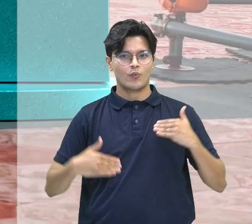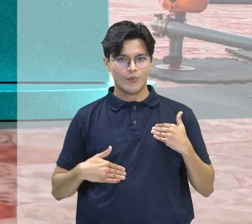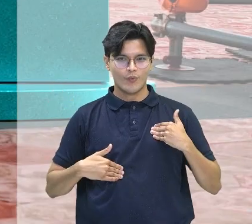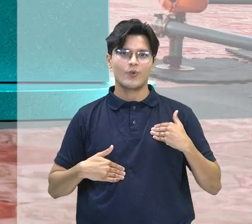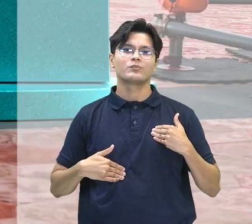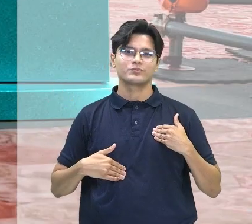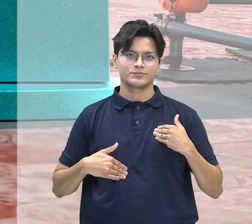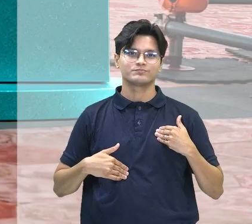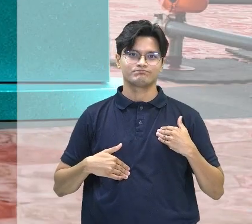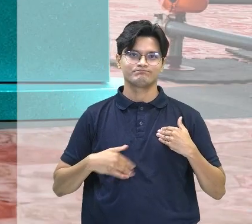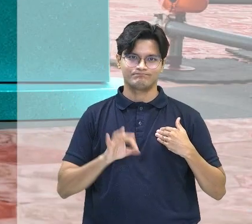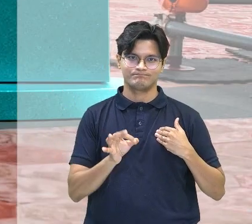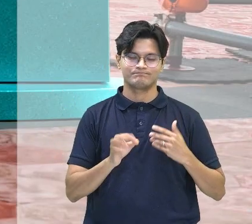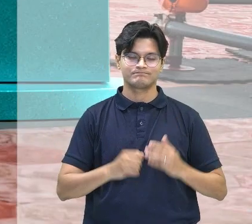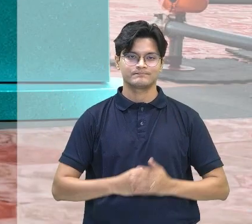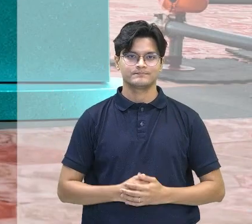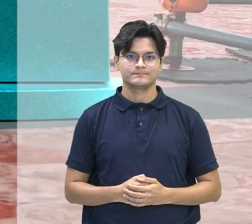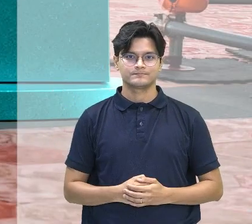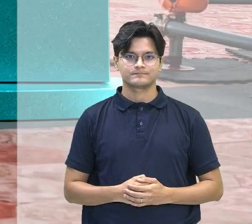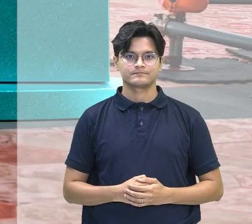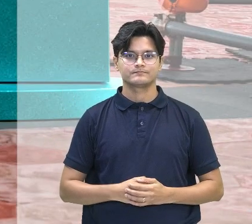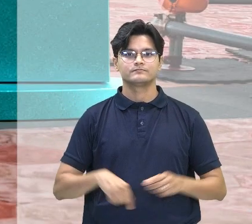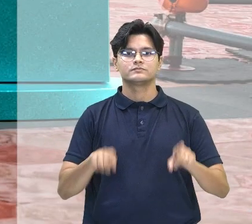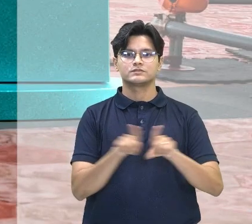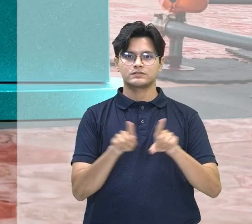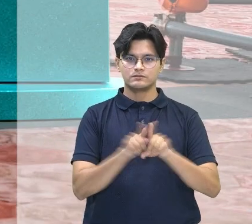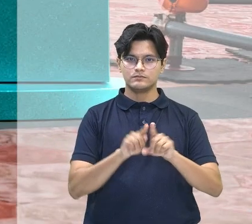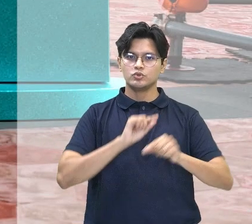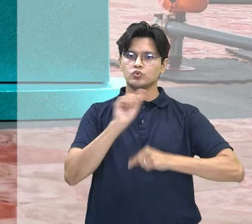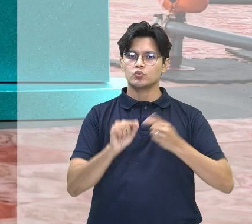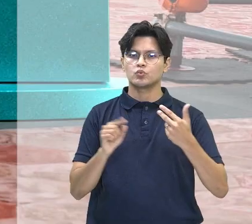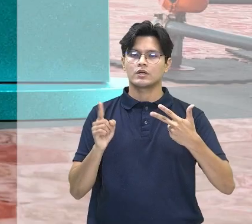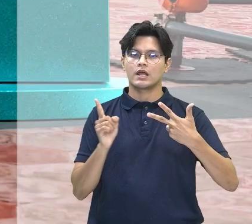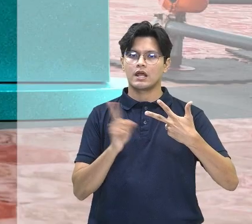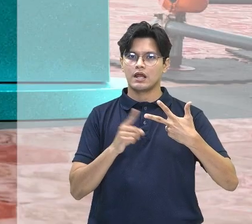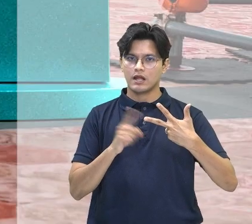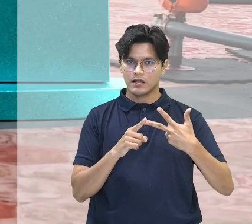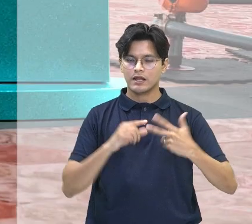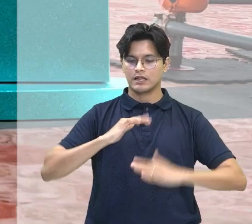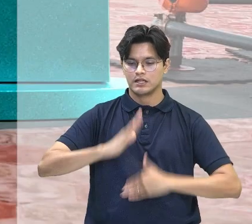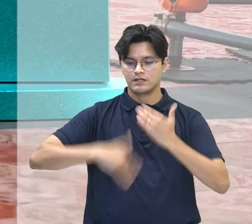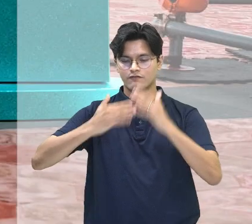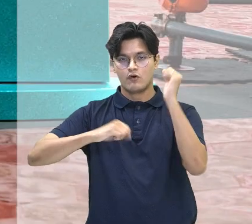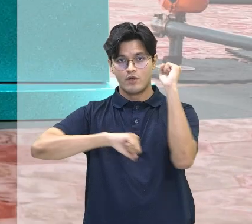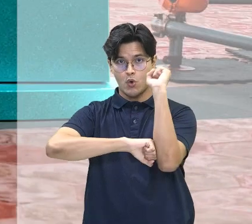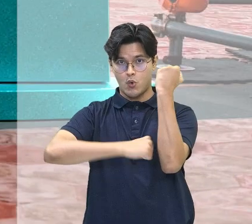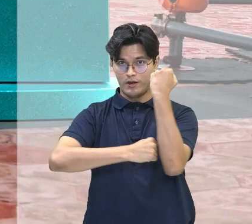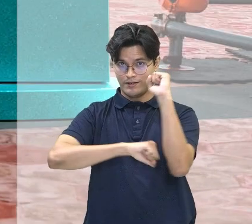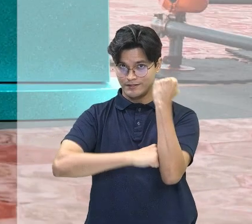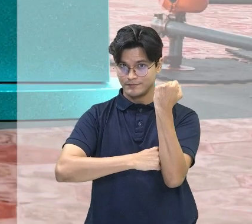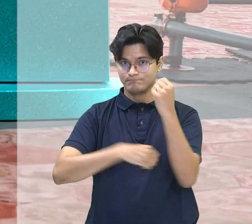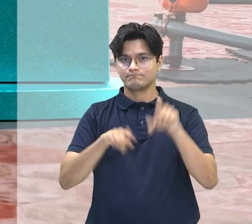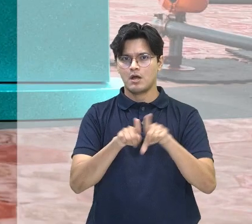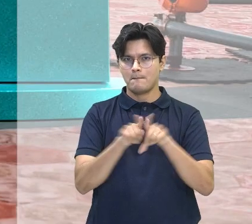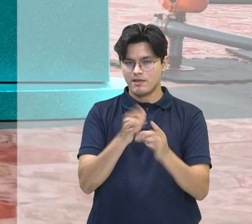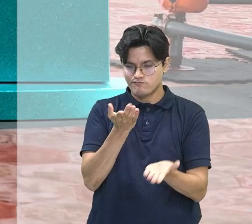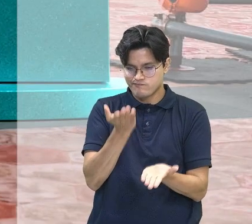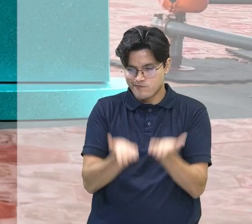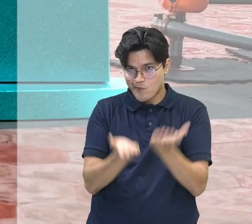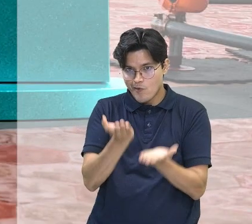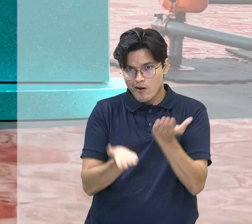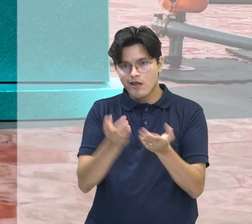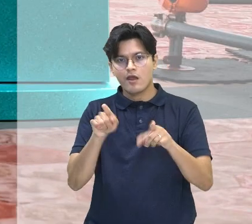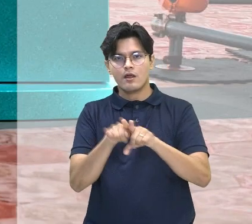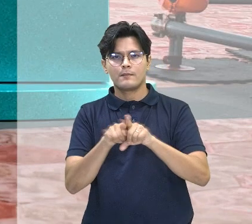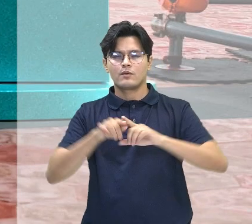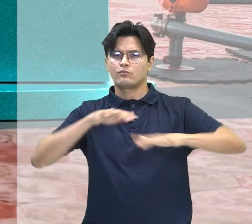dessa modalidade, tá bom? Desenvolve também a coordenação motora, o equilíbrio e a